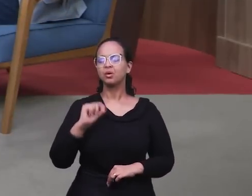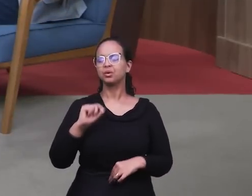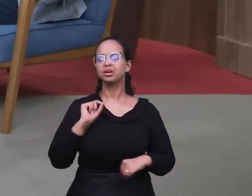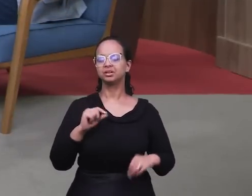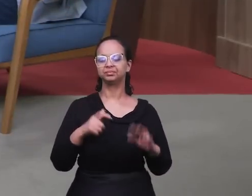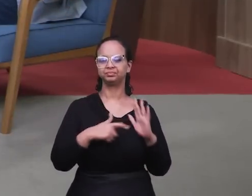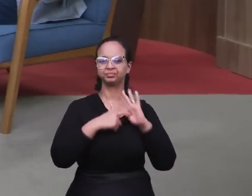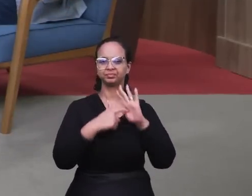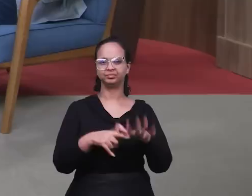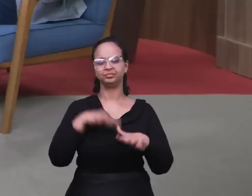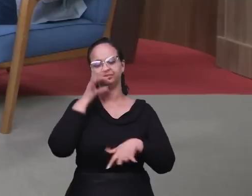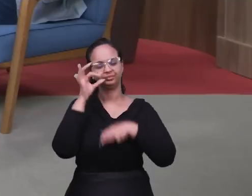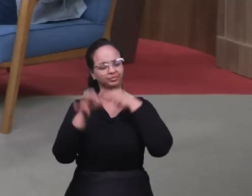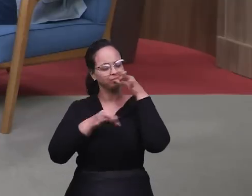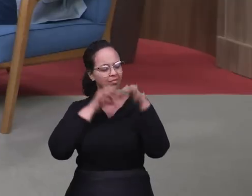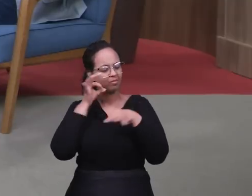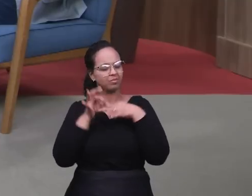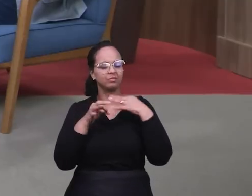sempre traz também